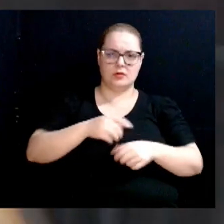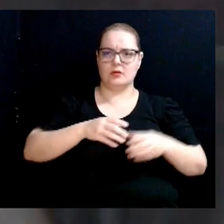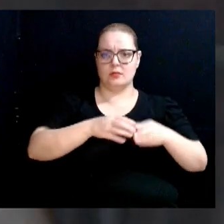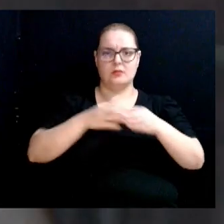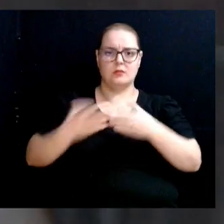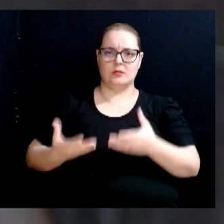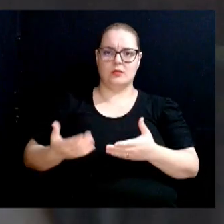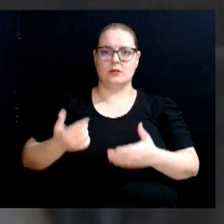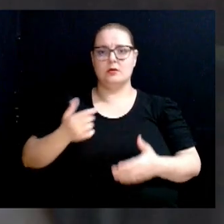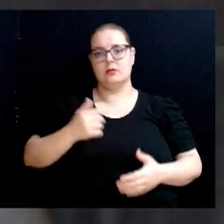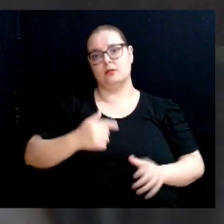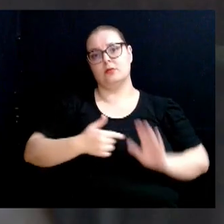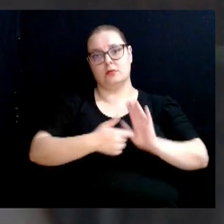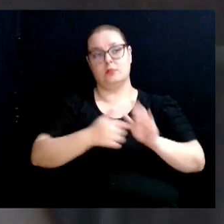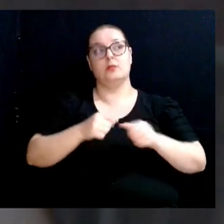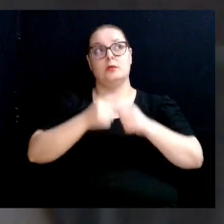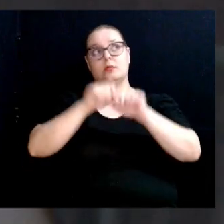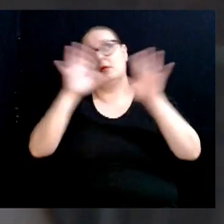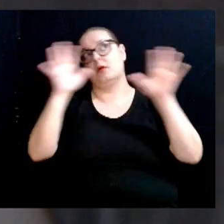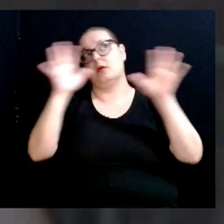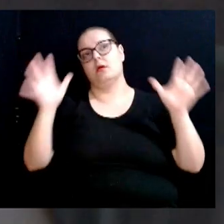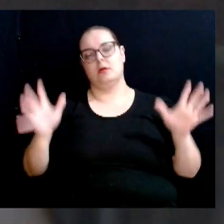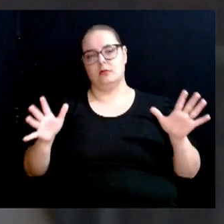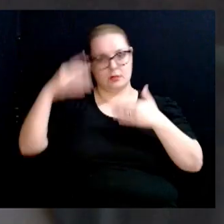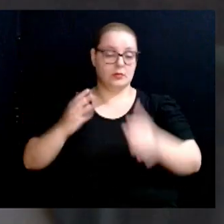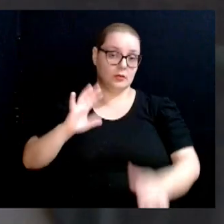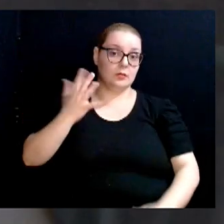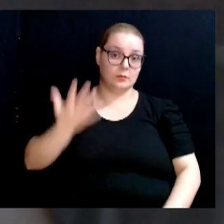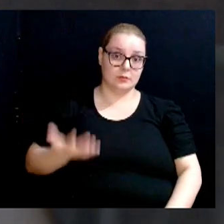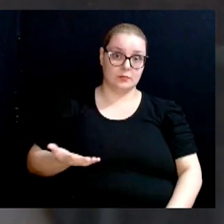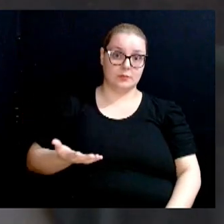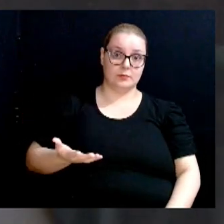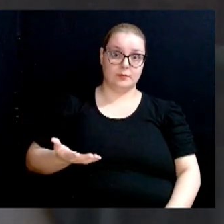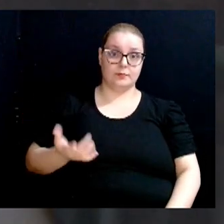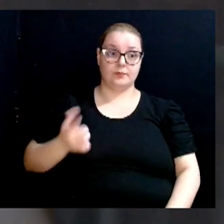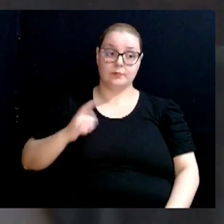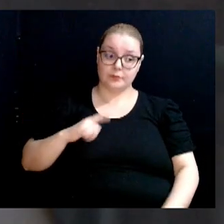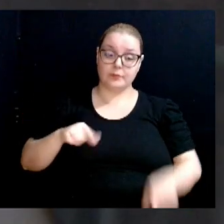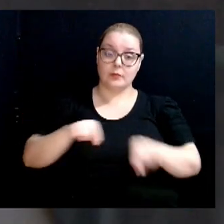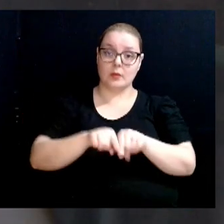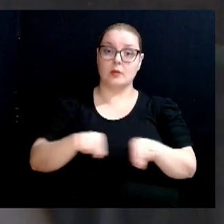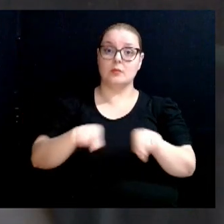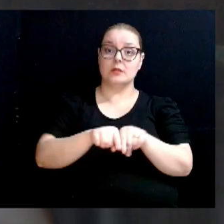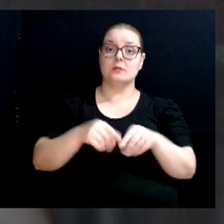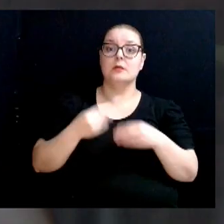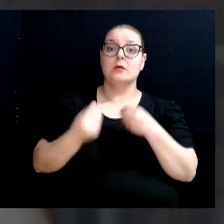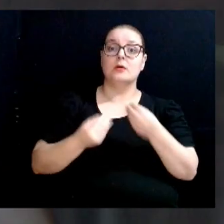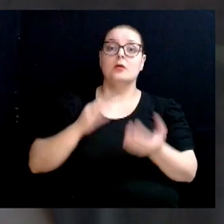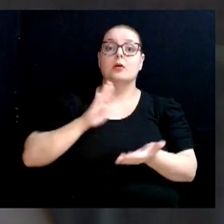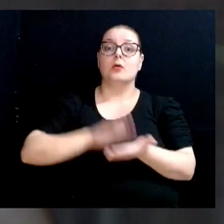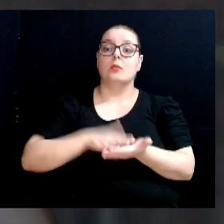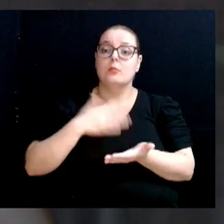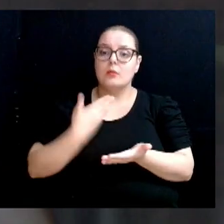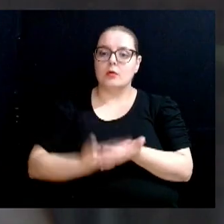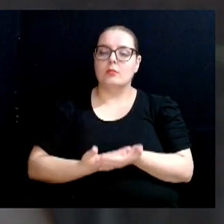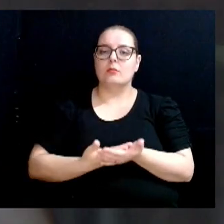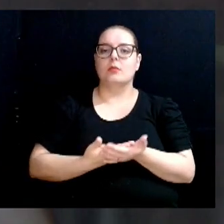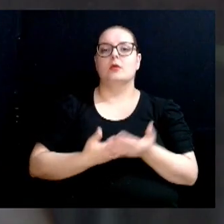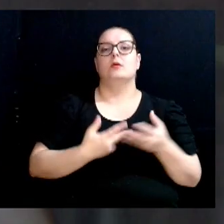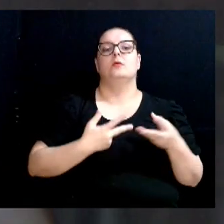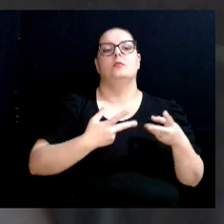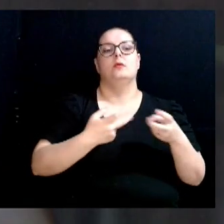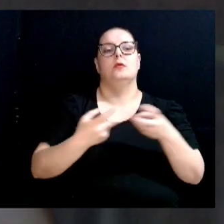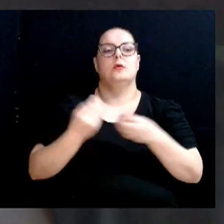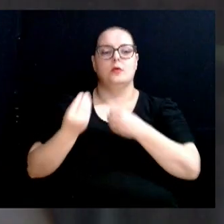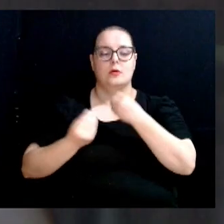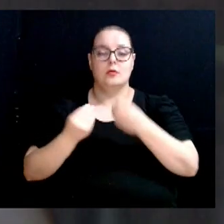tanto, né? É na rotina que isso vai aparecer. Tem isso, mas tem também como que eu interpreto esse olhar, como que eu vejo esse